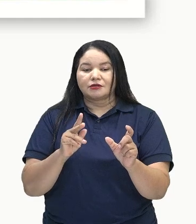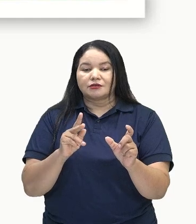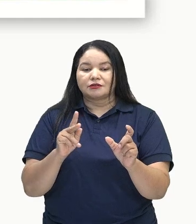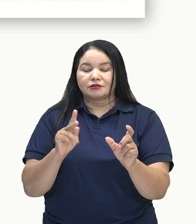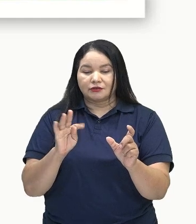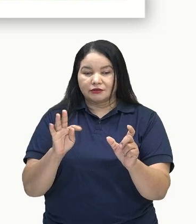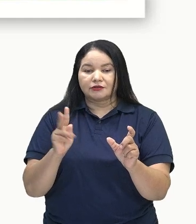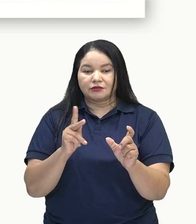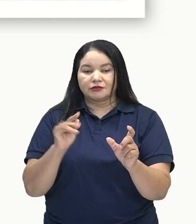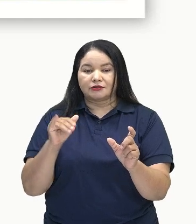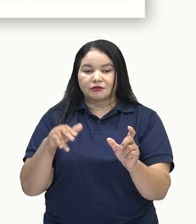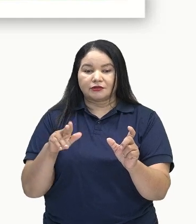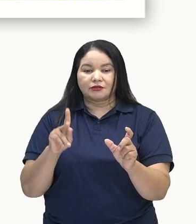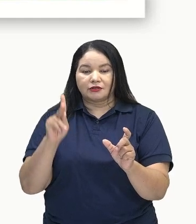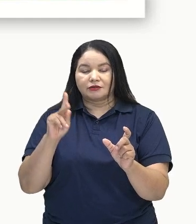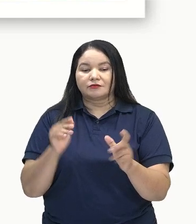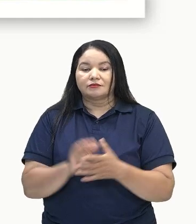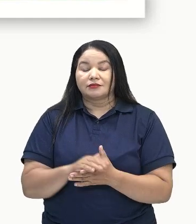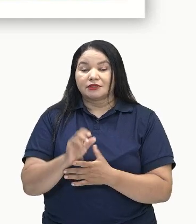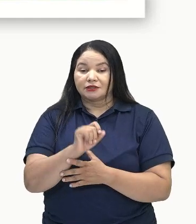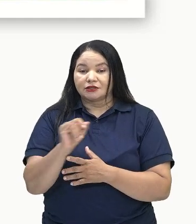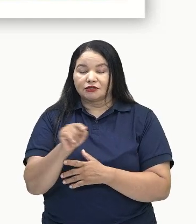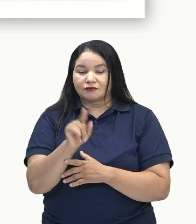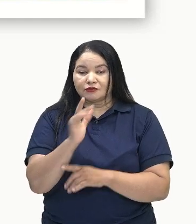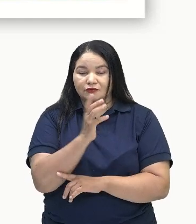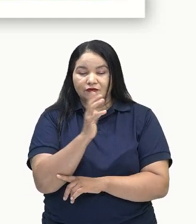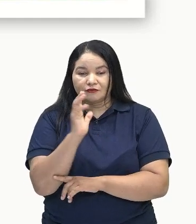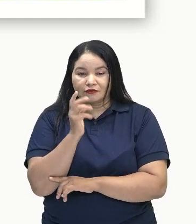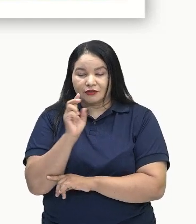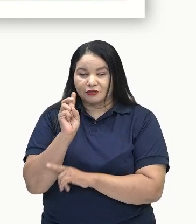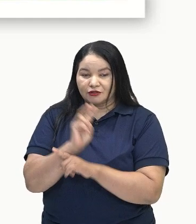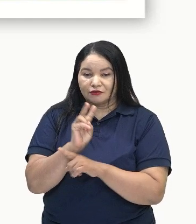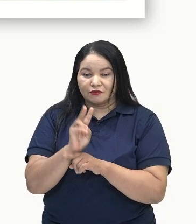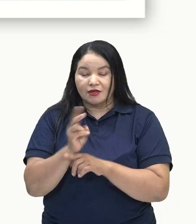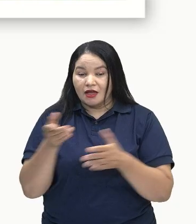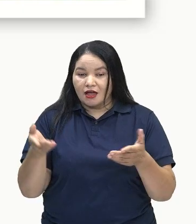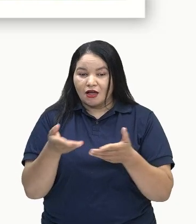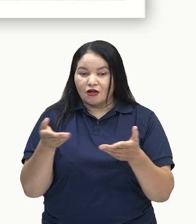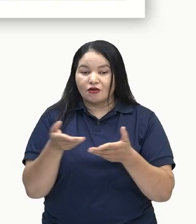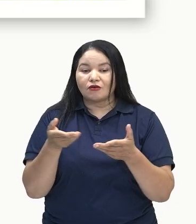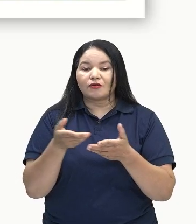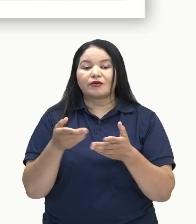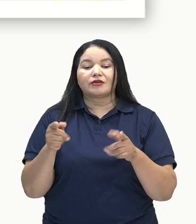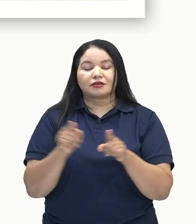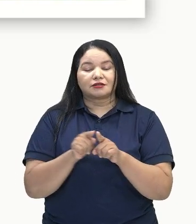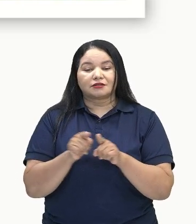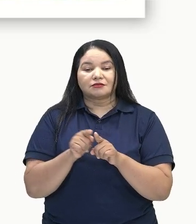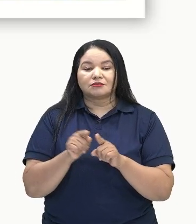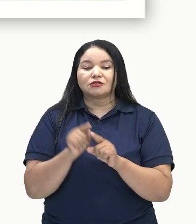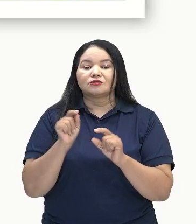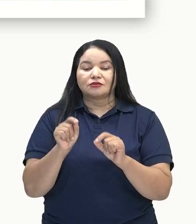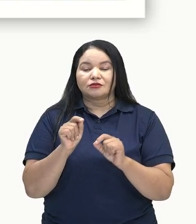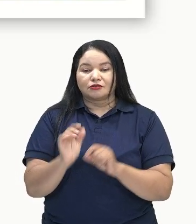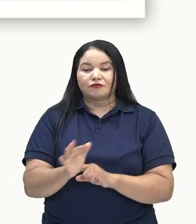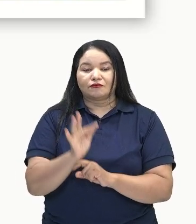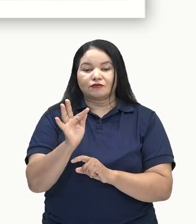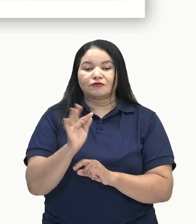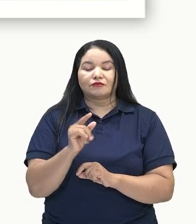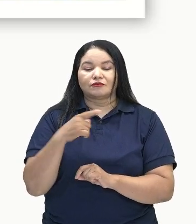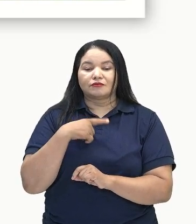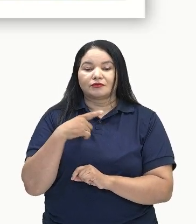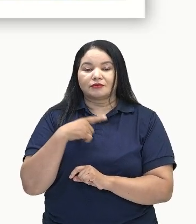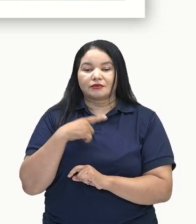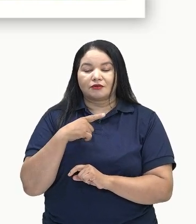você cuidar da floresta agora, we will have a better future for people. Então, nós vamos ter, né,